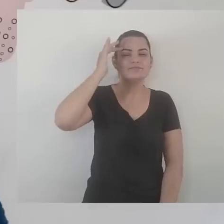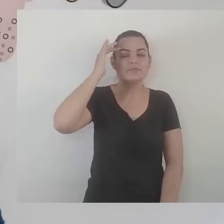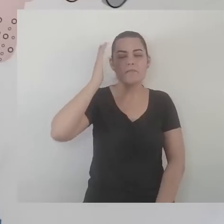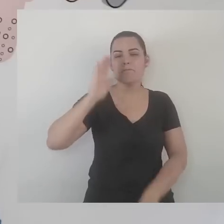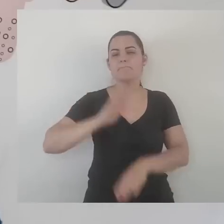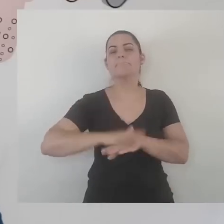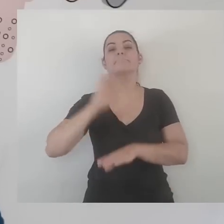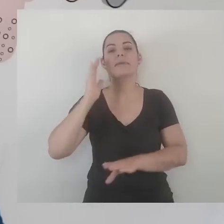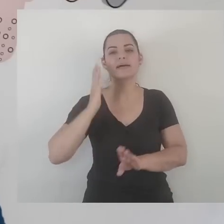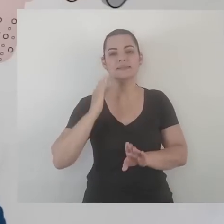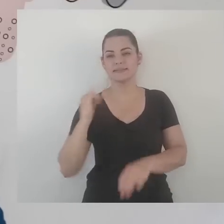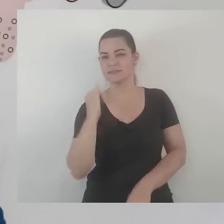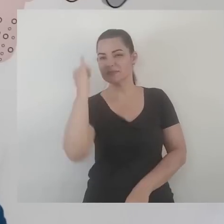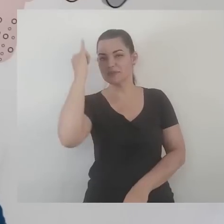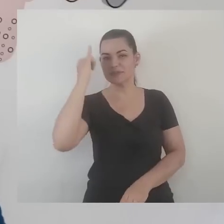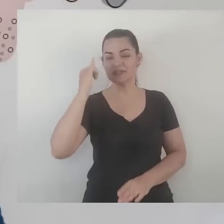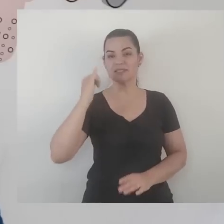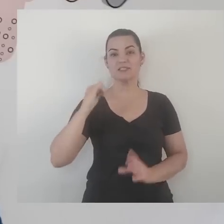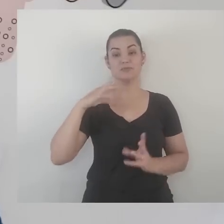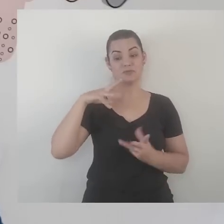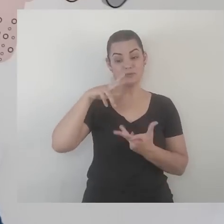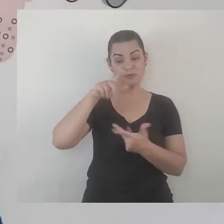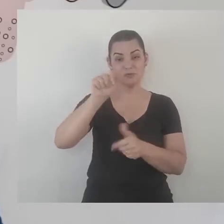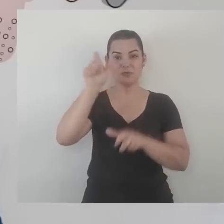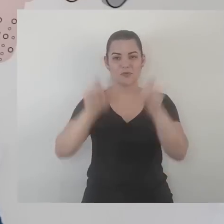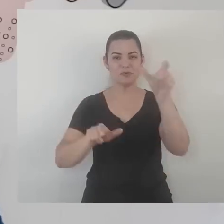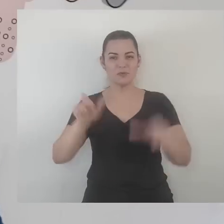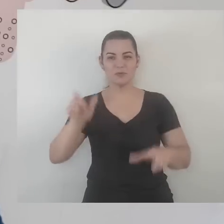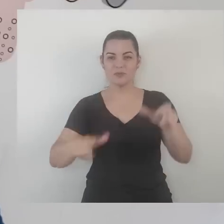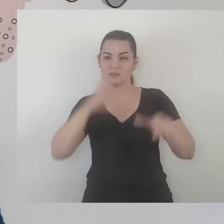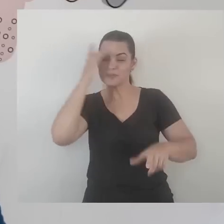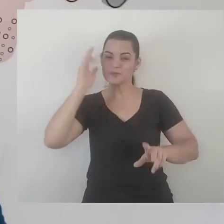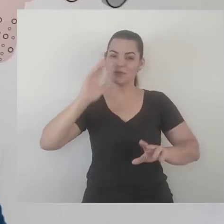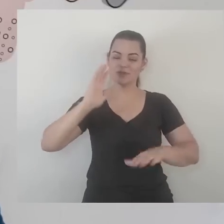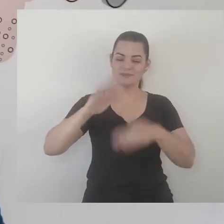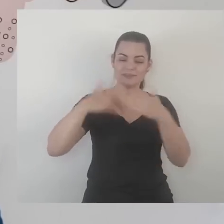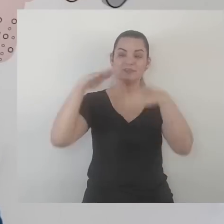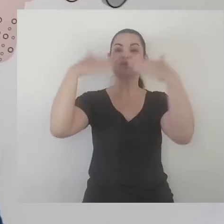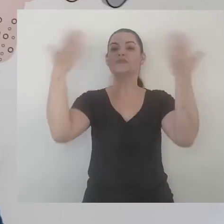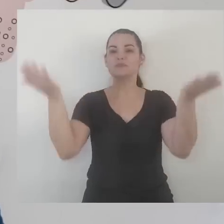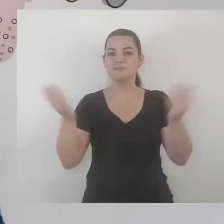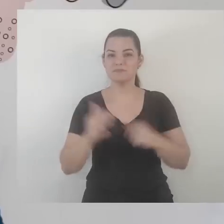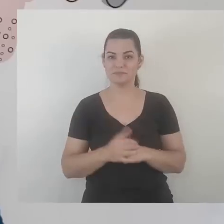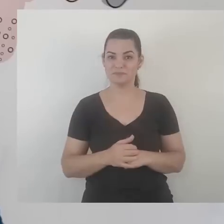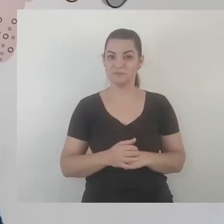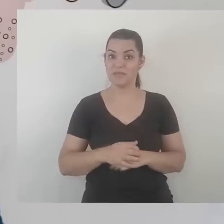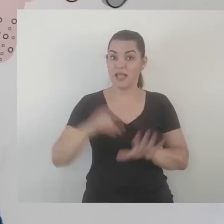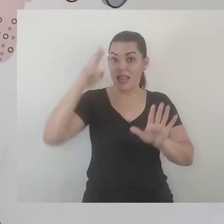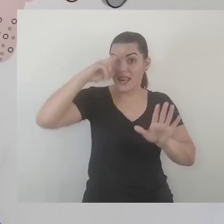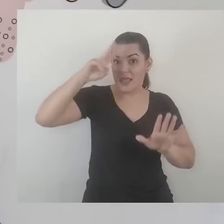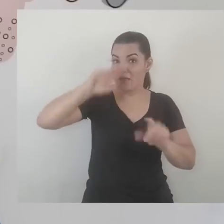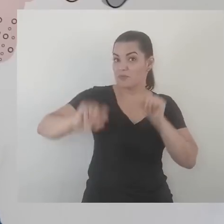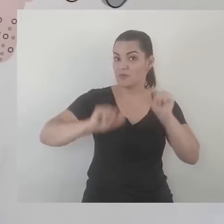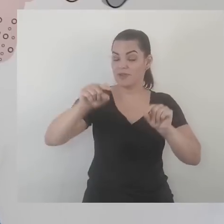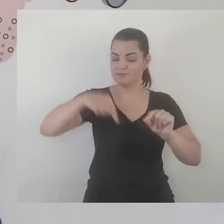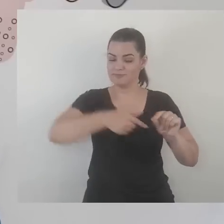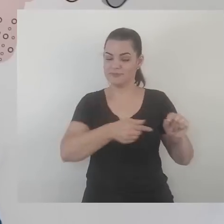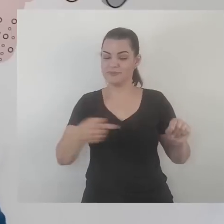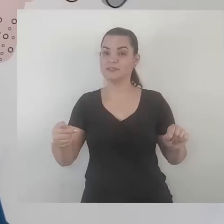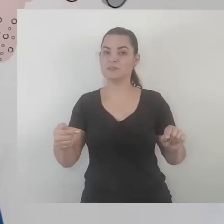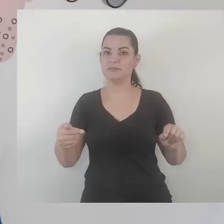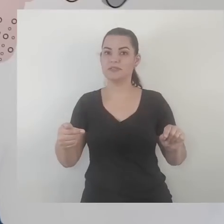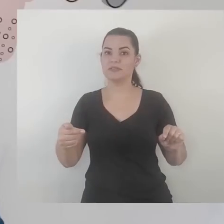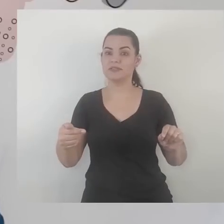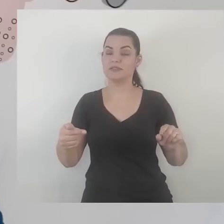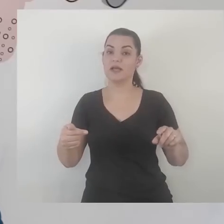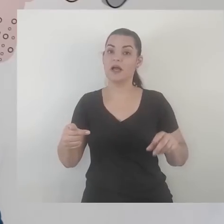mais importante para o desenvolvimento da humanidade? Lembre-se que essa semana, como nós